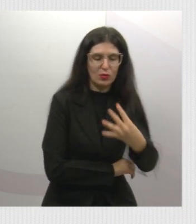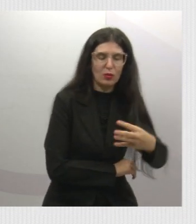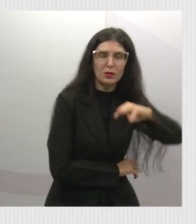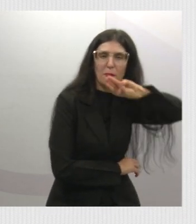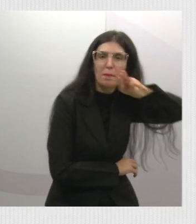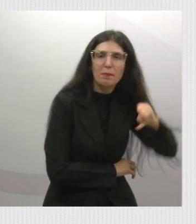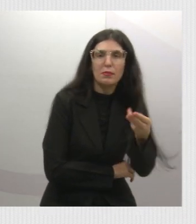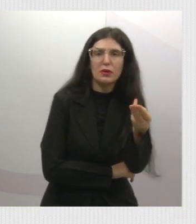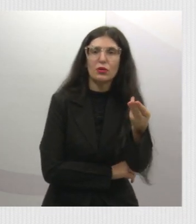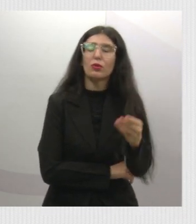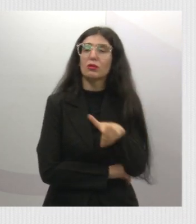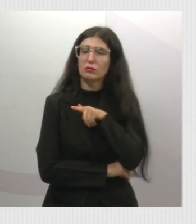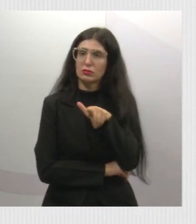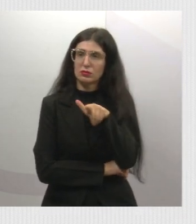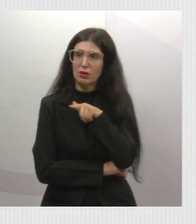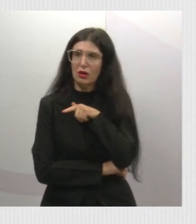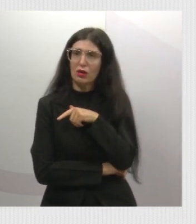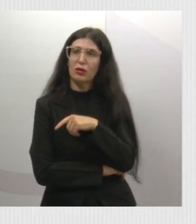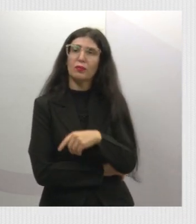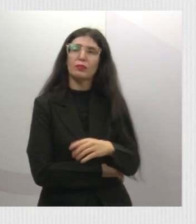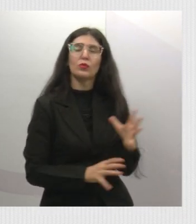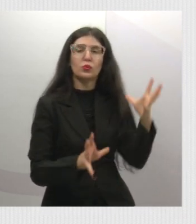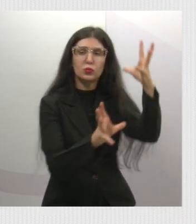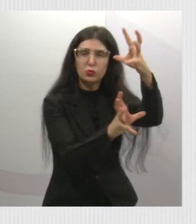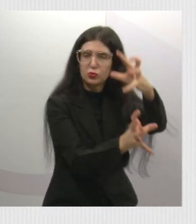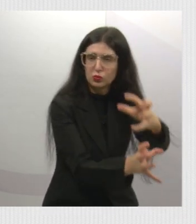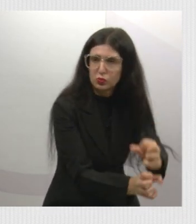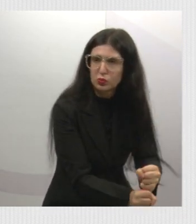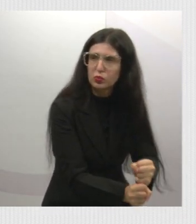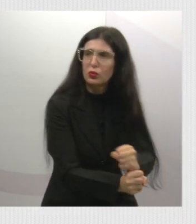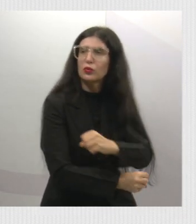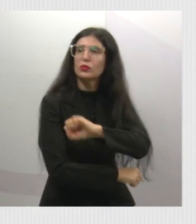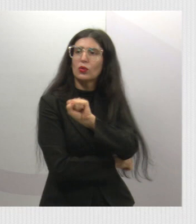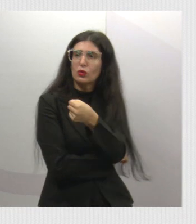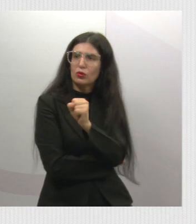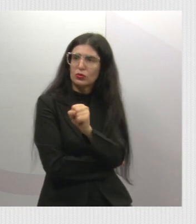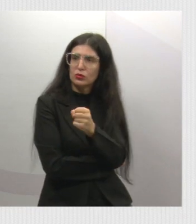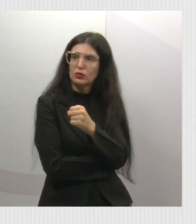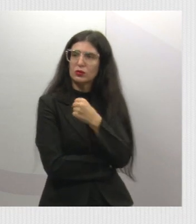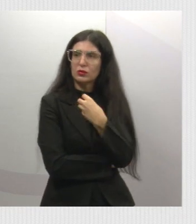receita corrente líquida, que é no montante de